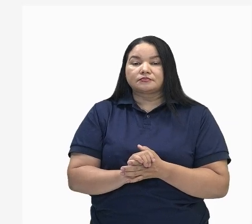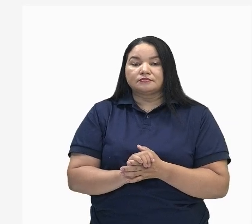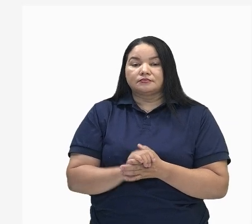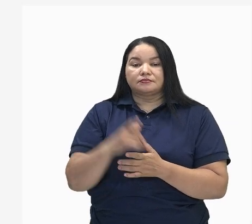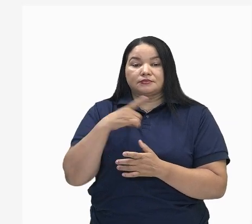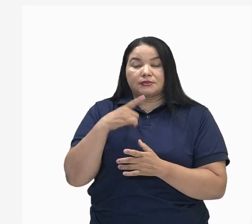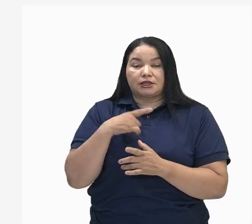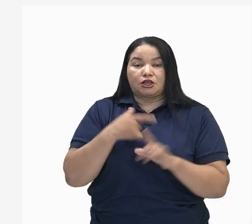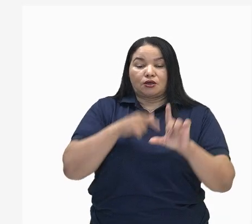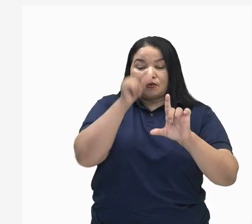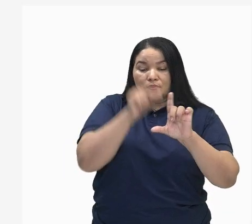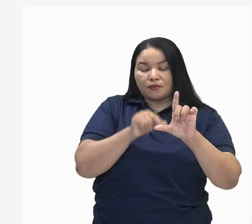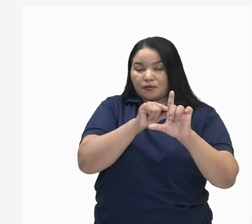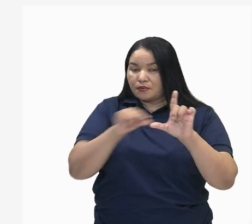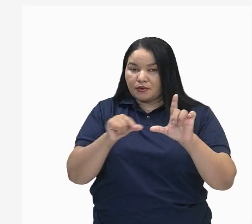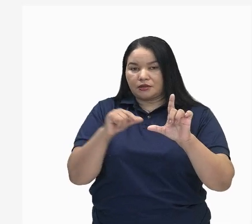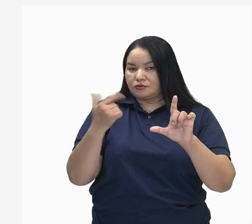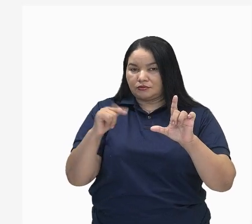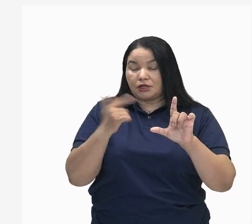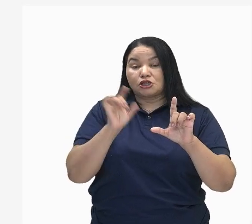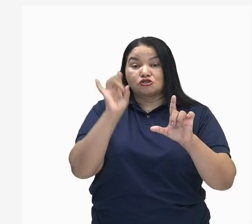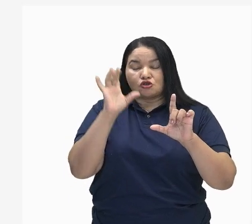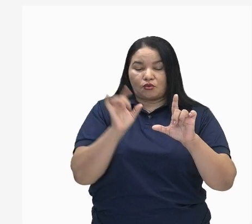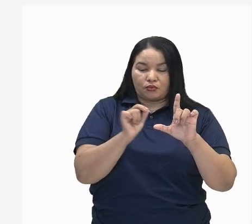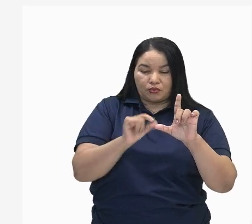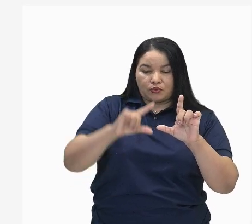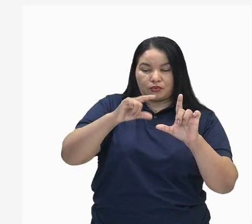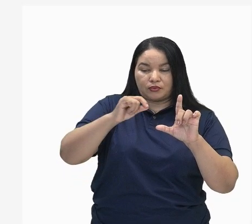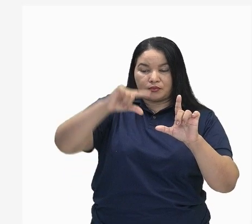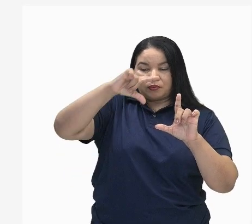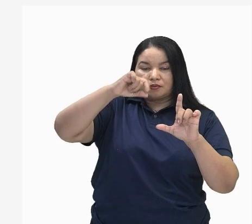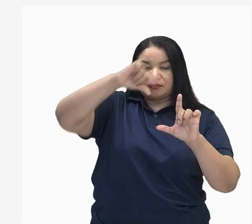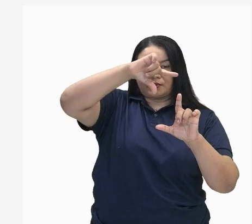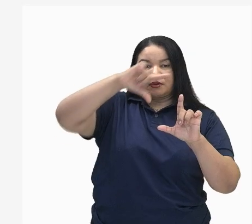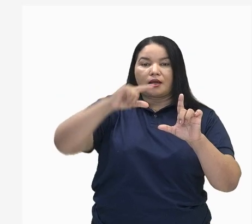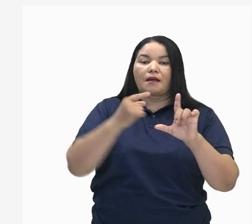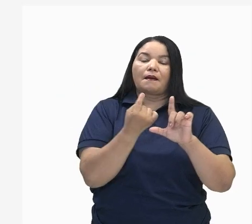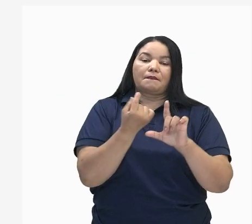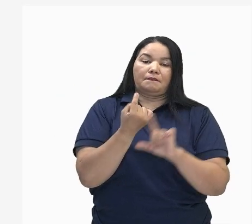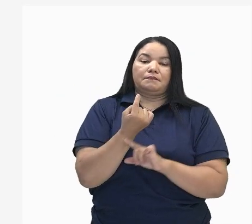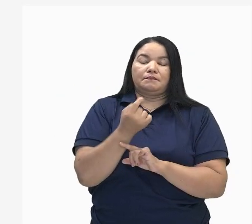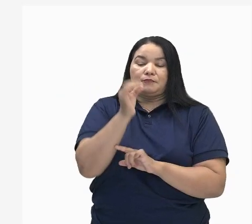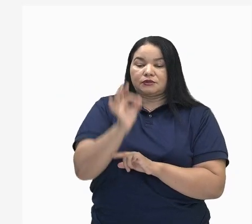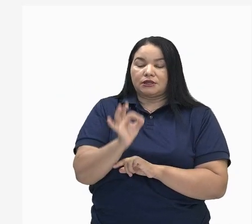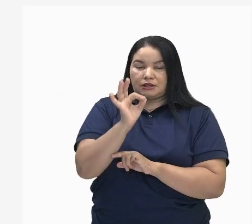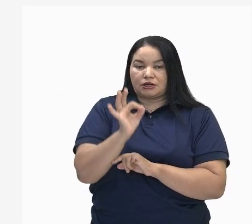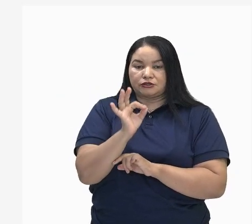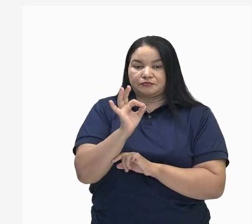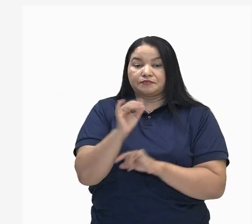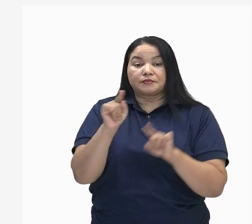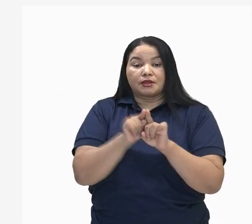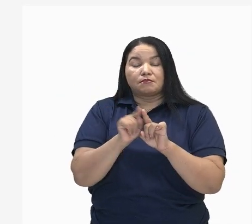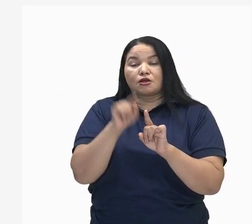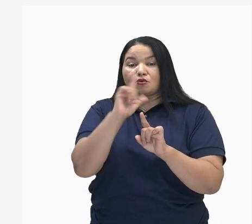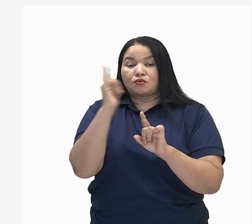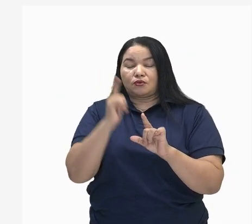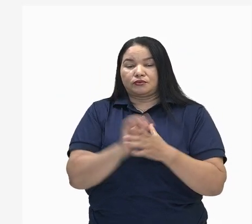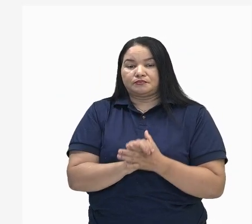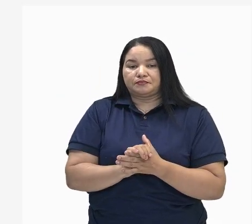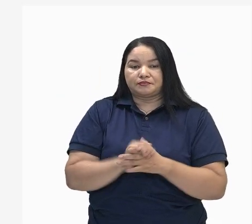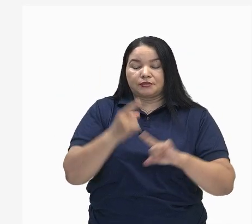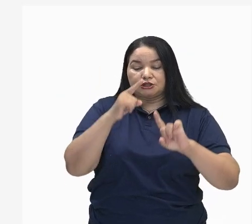ali as fatias e elas representadas em porcentagens, ok? E o gráfico de linhas? Vamos colocar